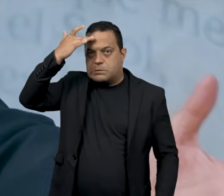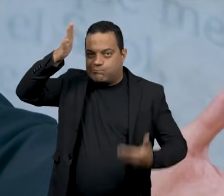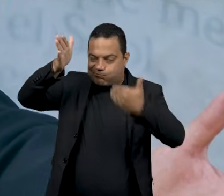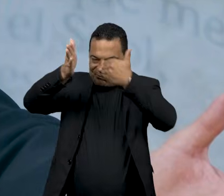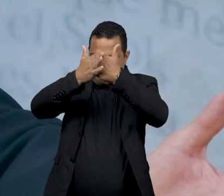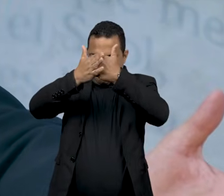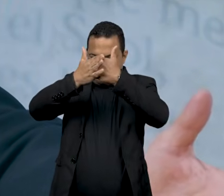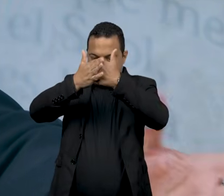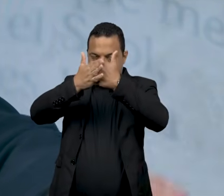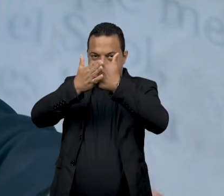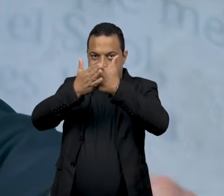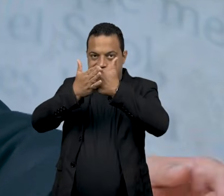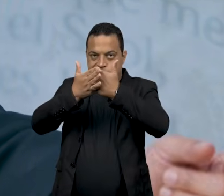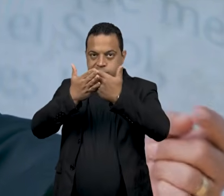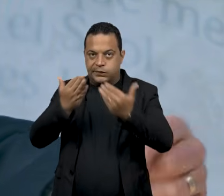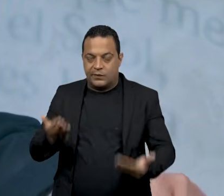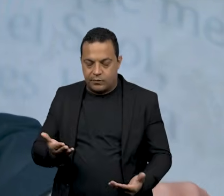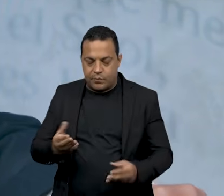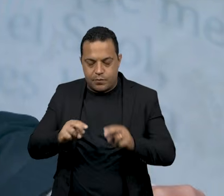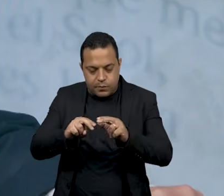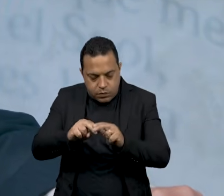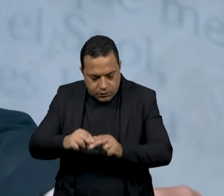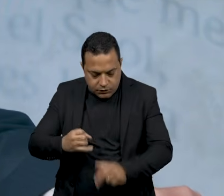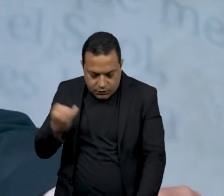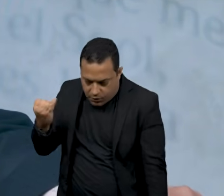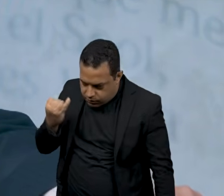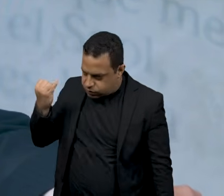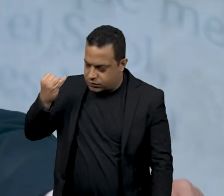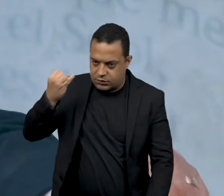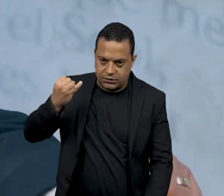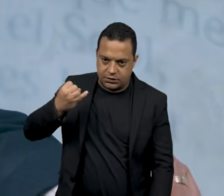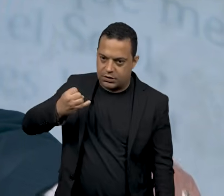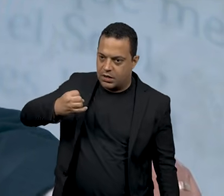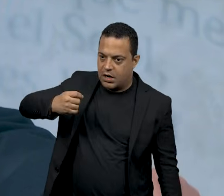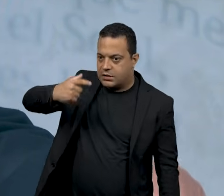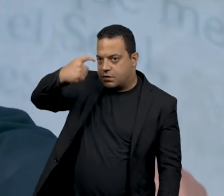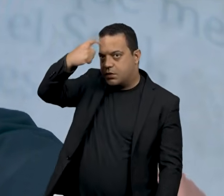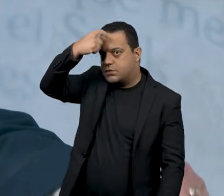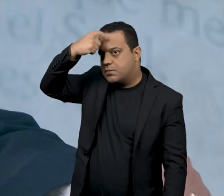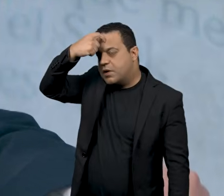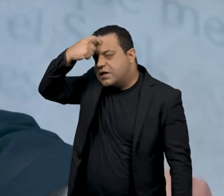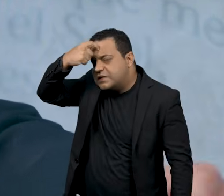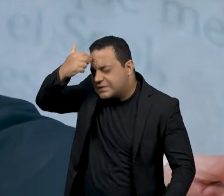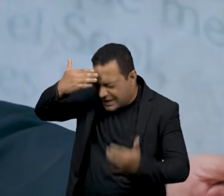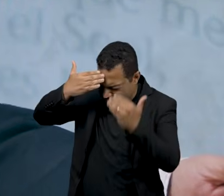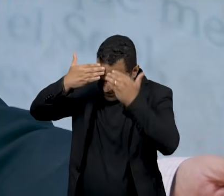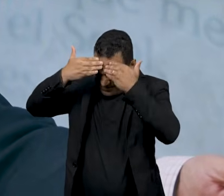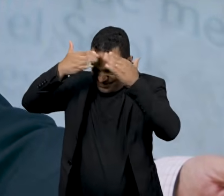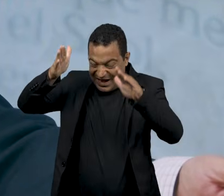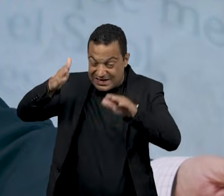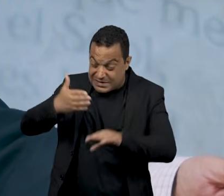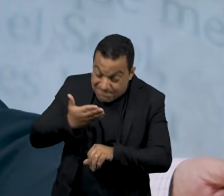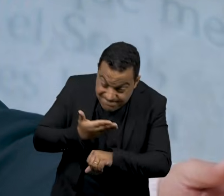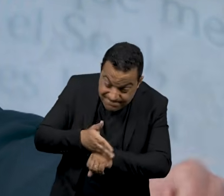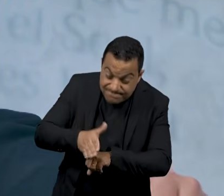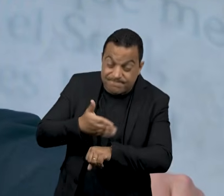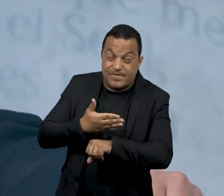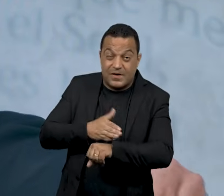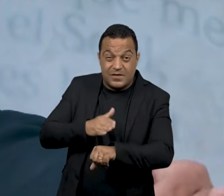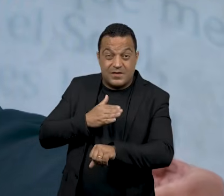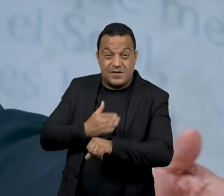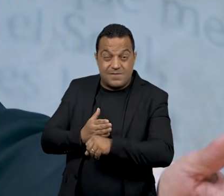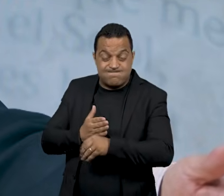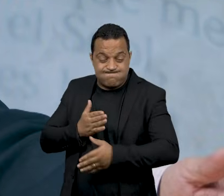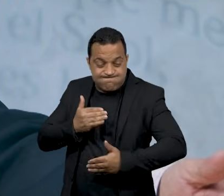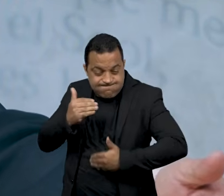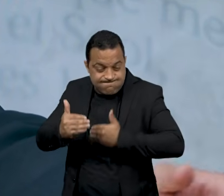mente não estava preparada para isso. E aí nós vemos a importância da sabedoria para preparar a nossa mente para tudo aquilo que nós vamos fazer. Exato. Para